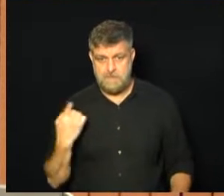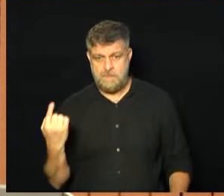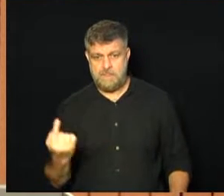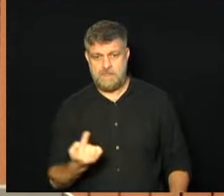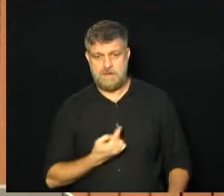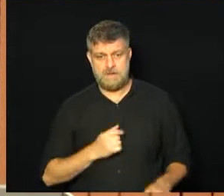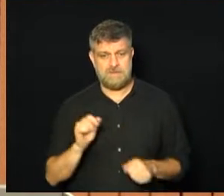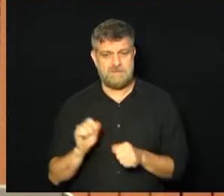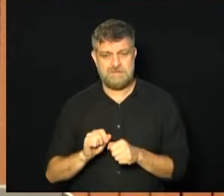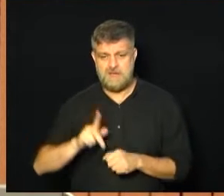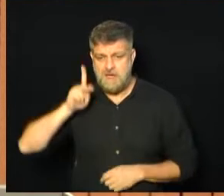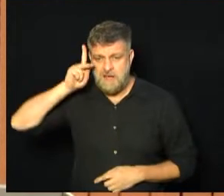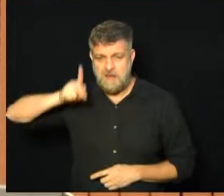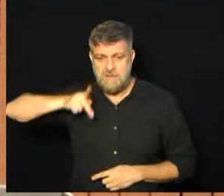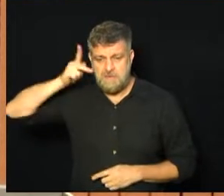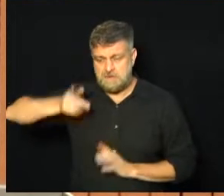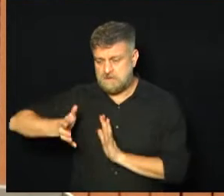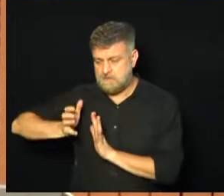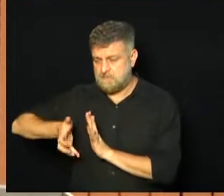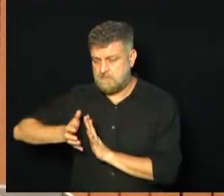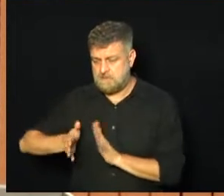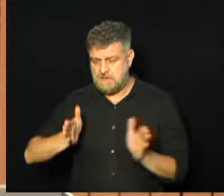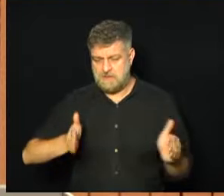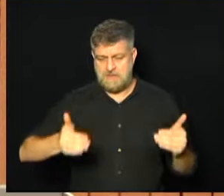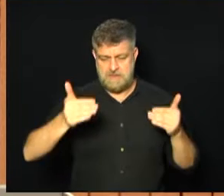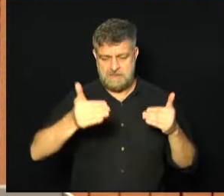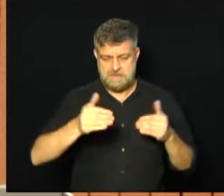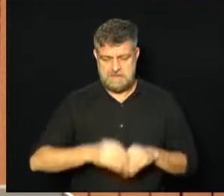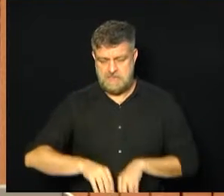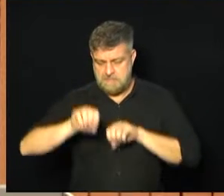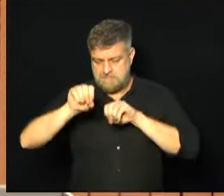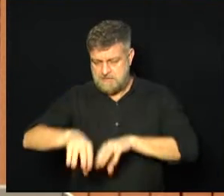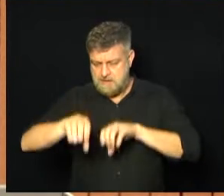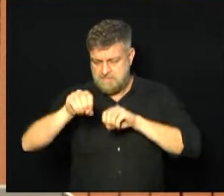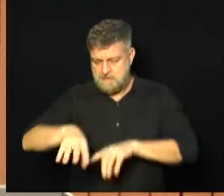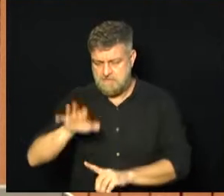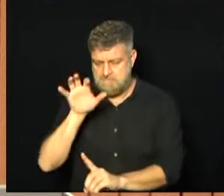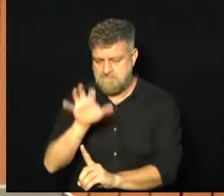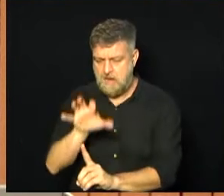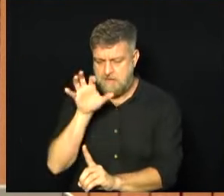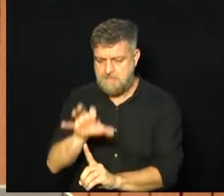doutrinação político-partidária em sala de aula, nem